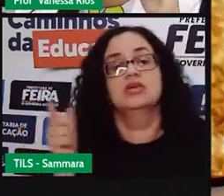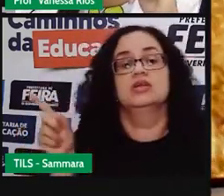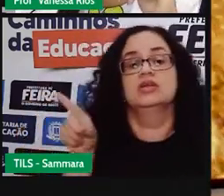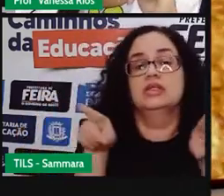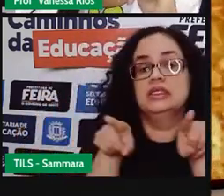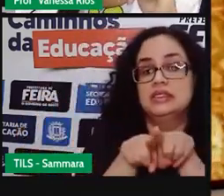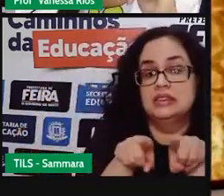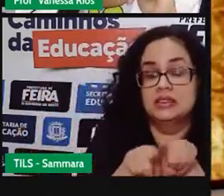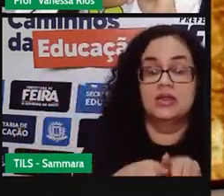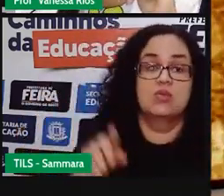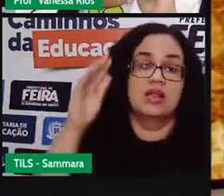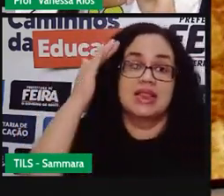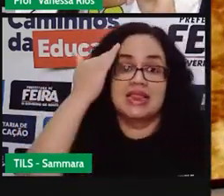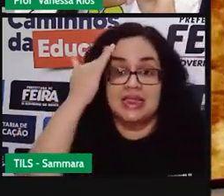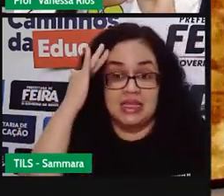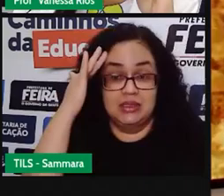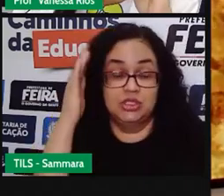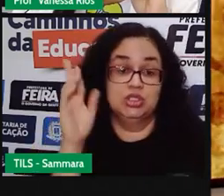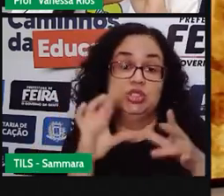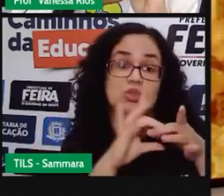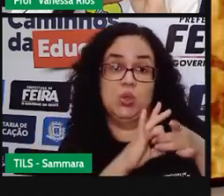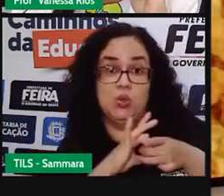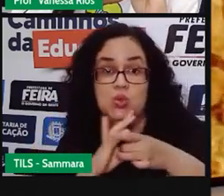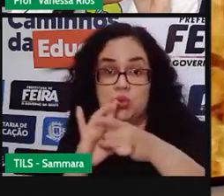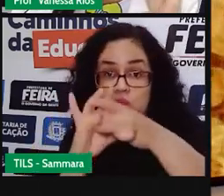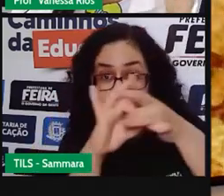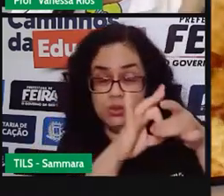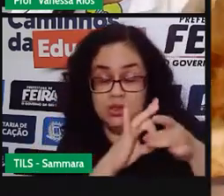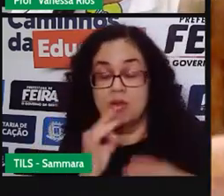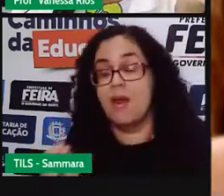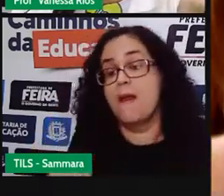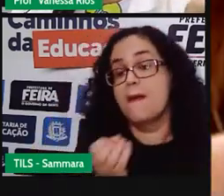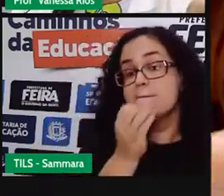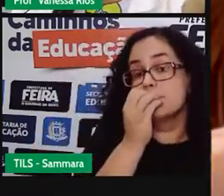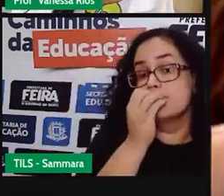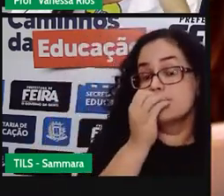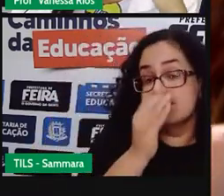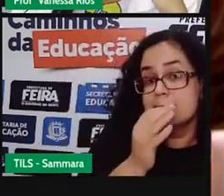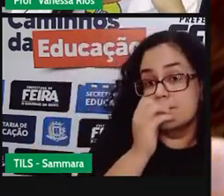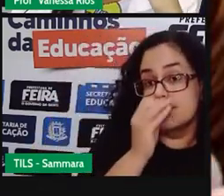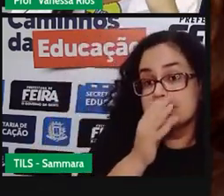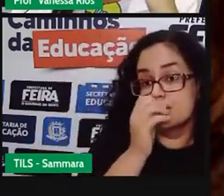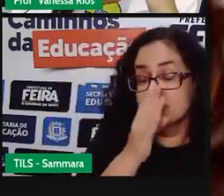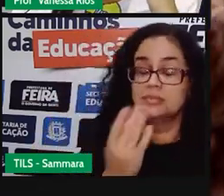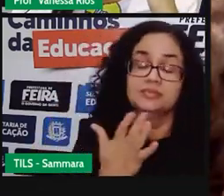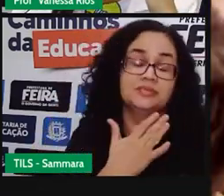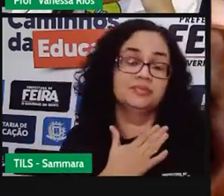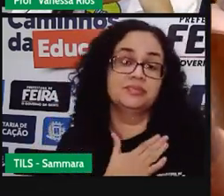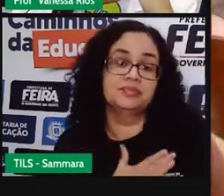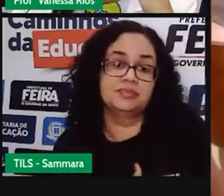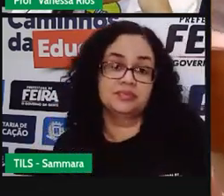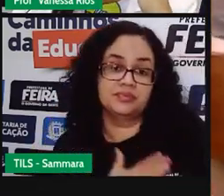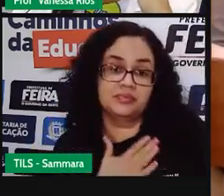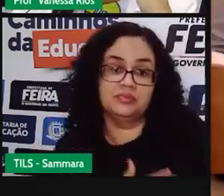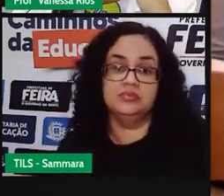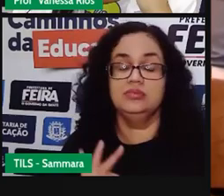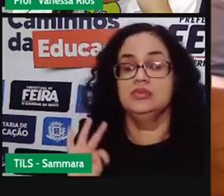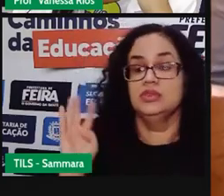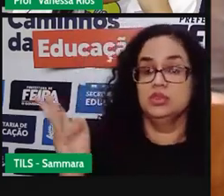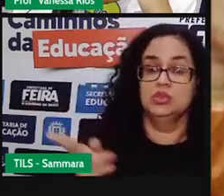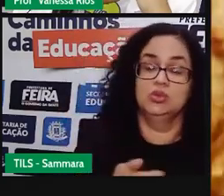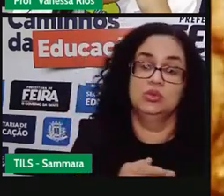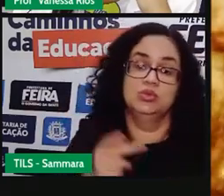isso nos conforte. Que o nosso povo unido, consciente e destemido é um